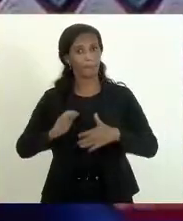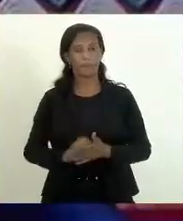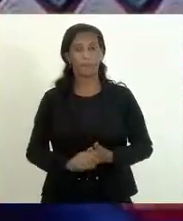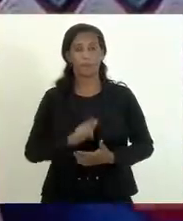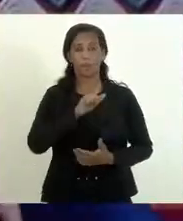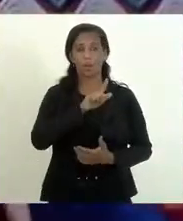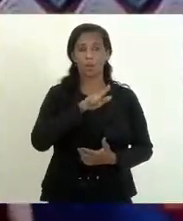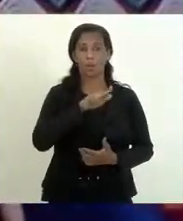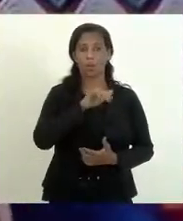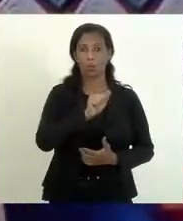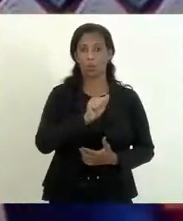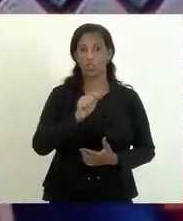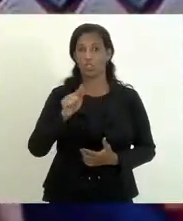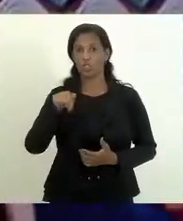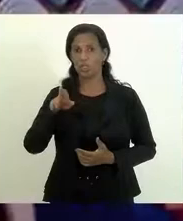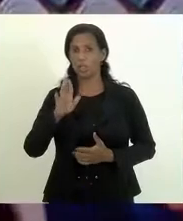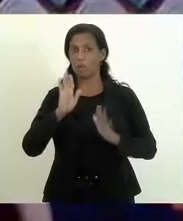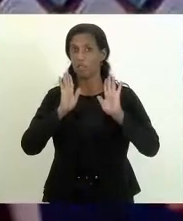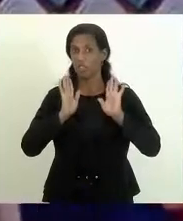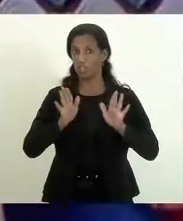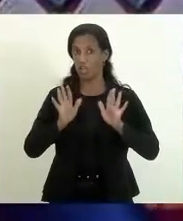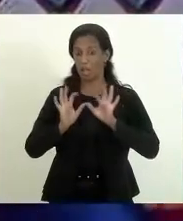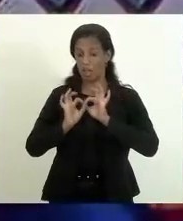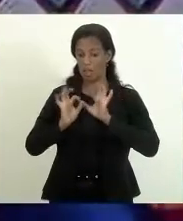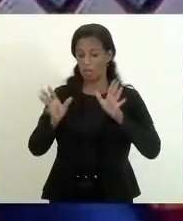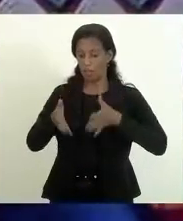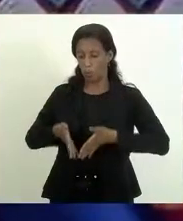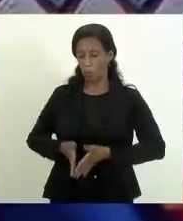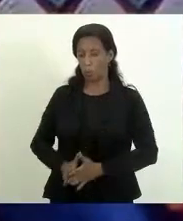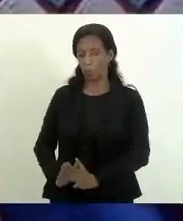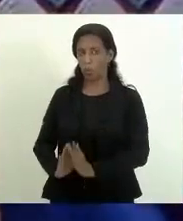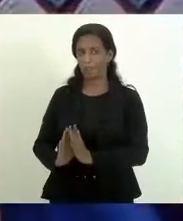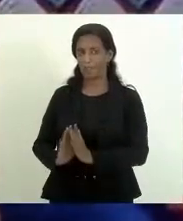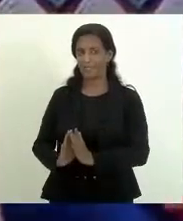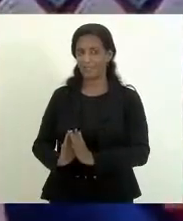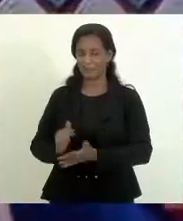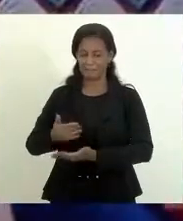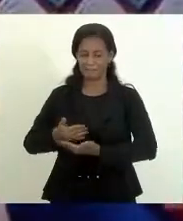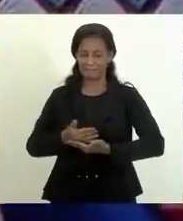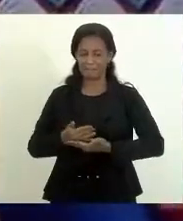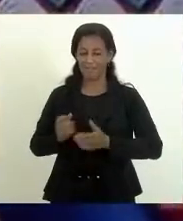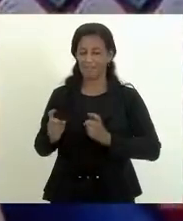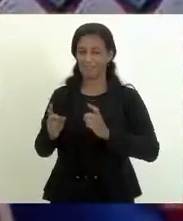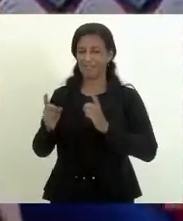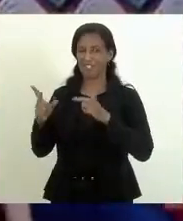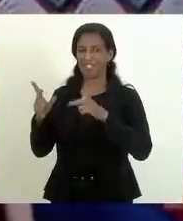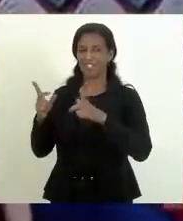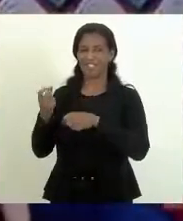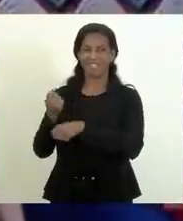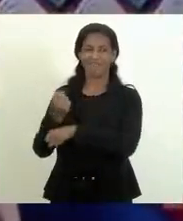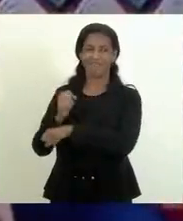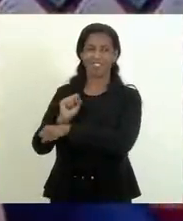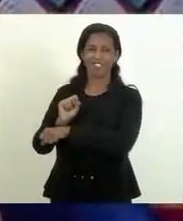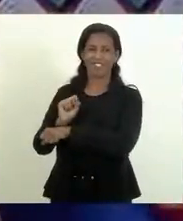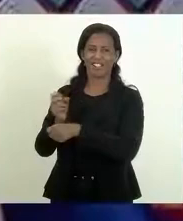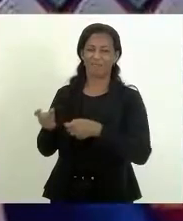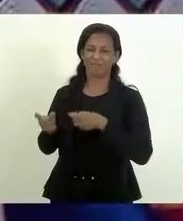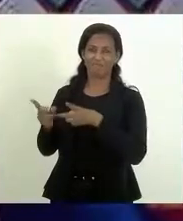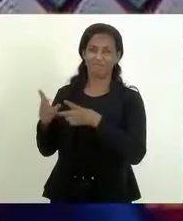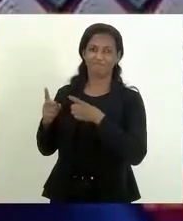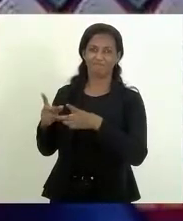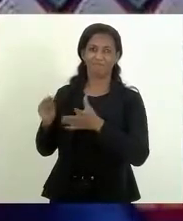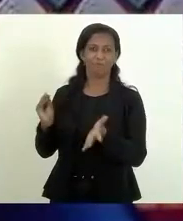Gama tendo nascido livre, ele foi vendido como escravo. A prática desse país de respeitar a